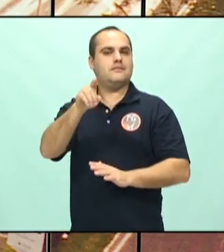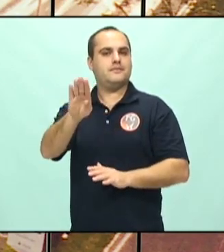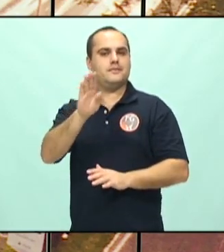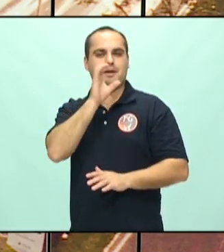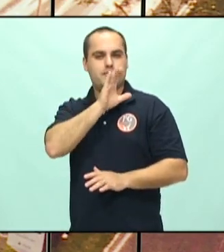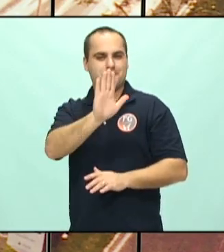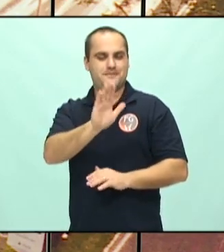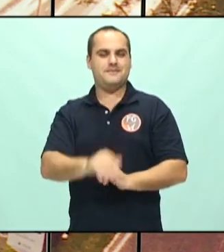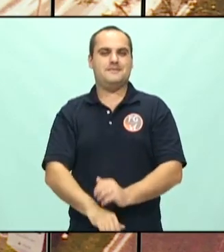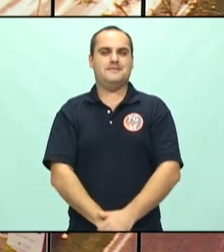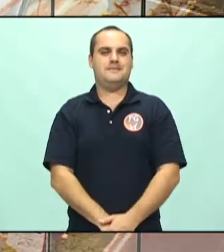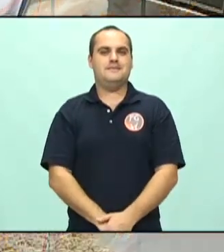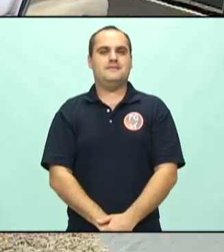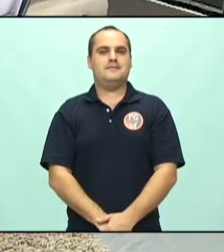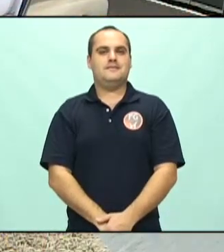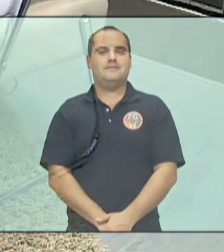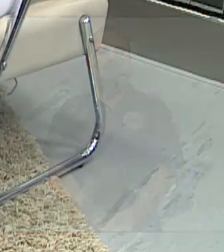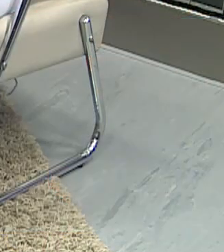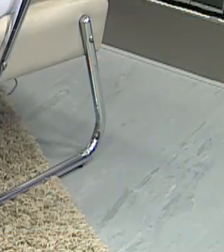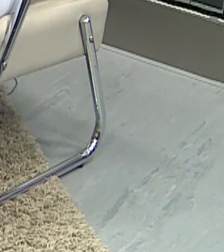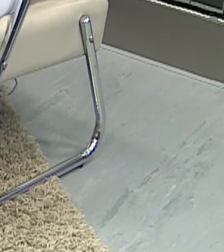até já há gente a volta